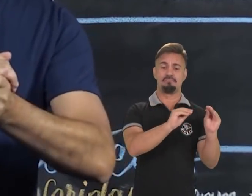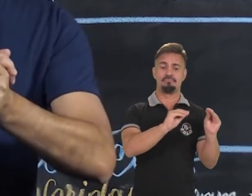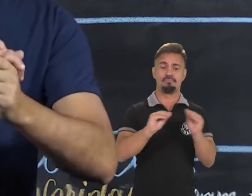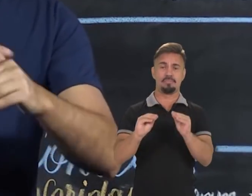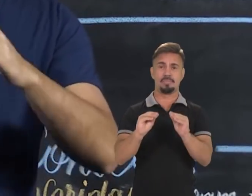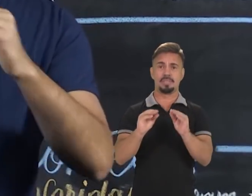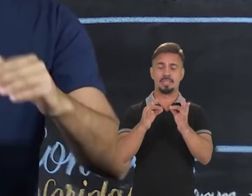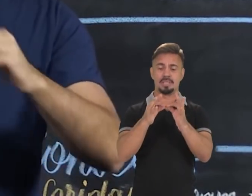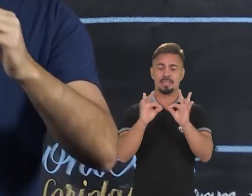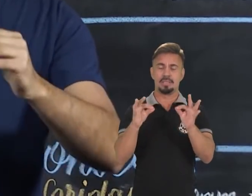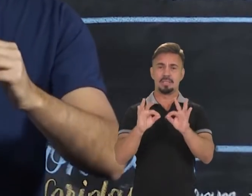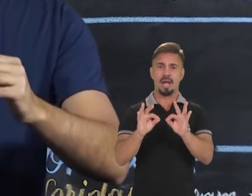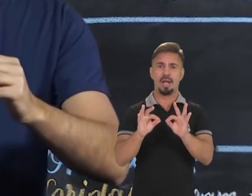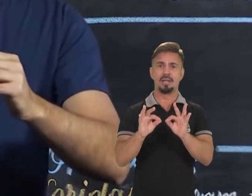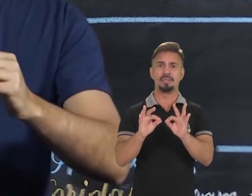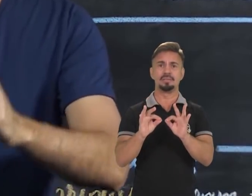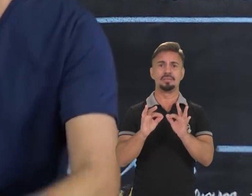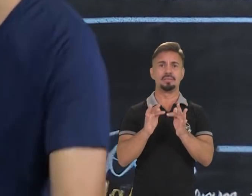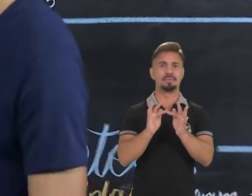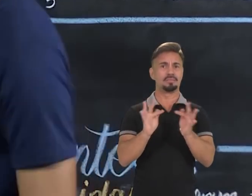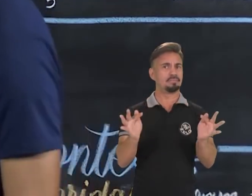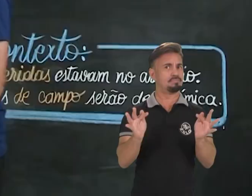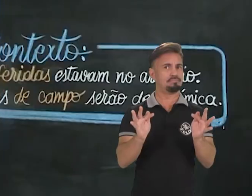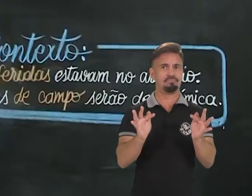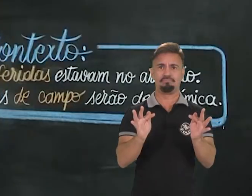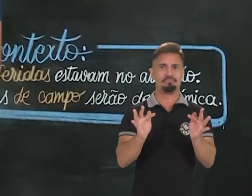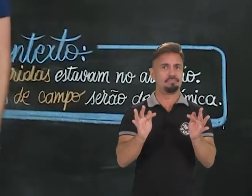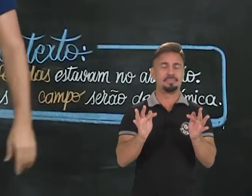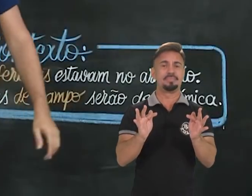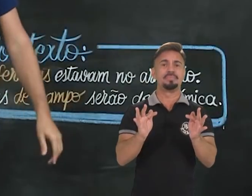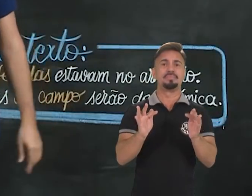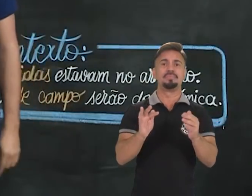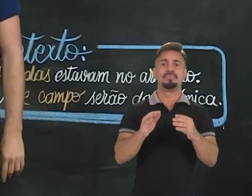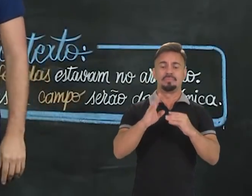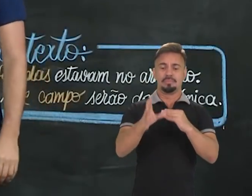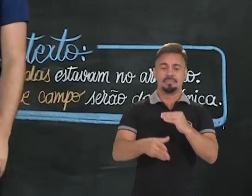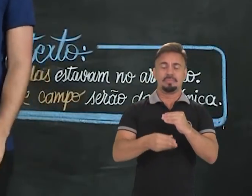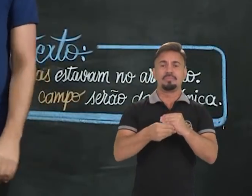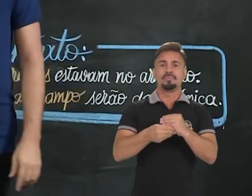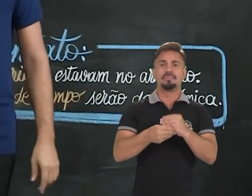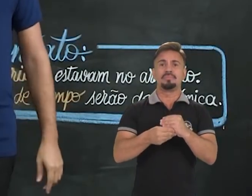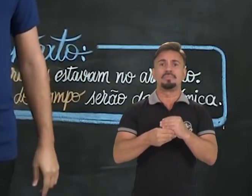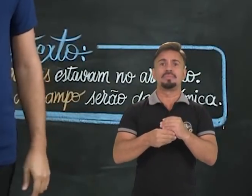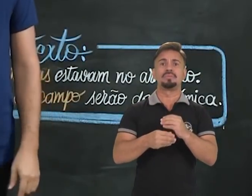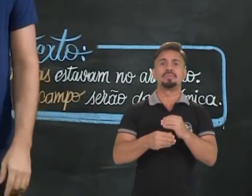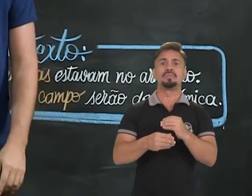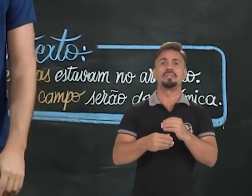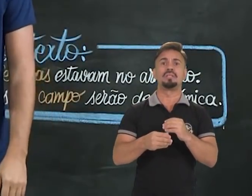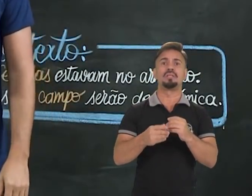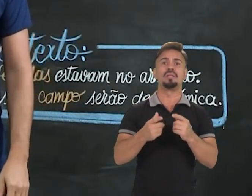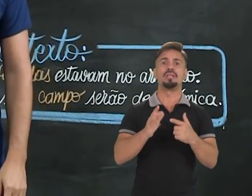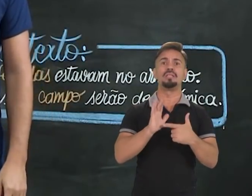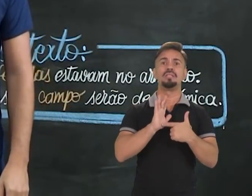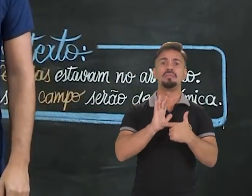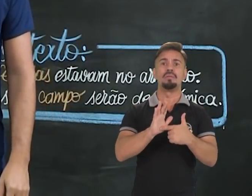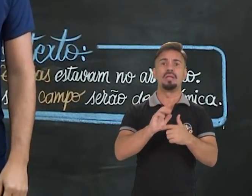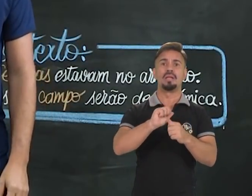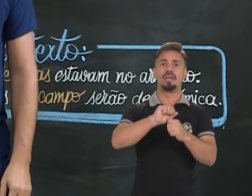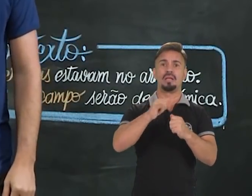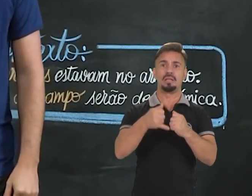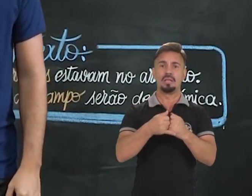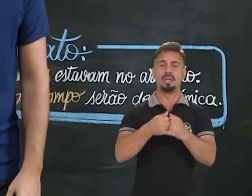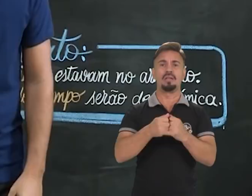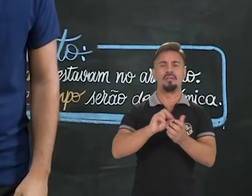função sintática, não é tão simples essa associação quando se trata do adjunto adnominal, que não é expresso só por uma classe,